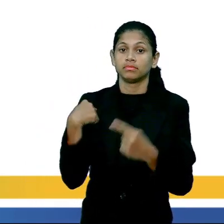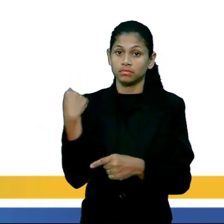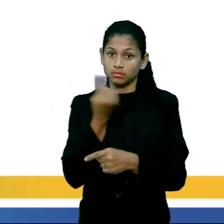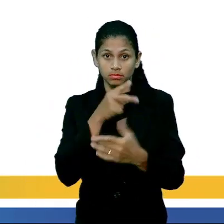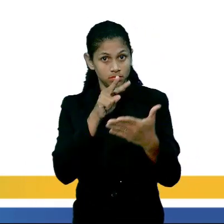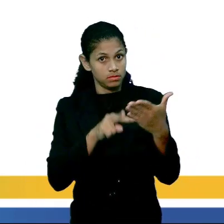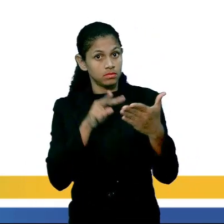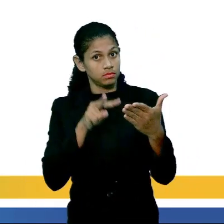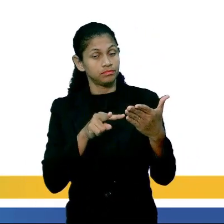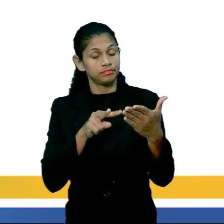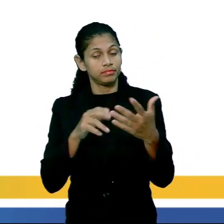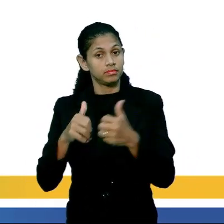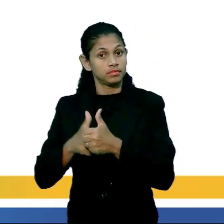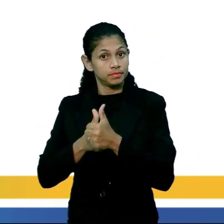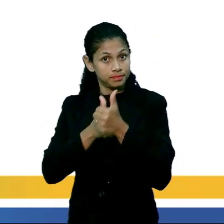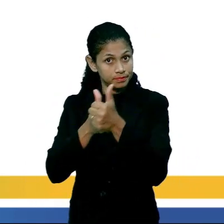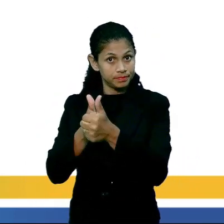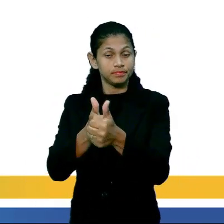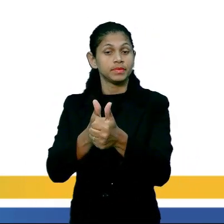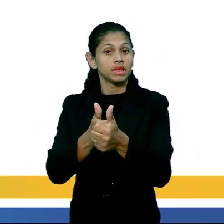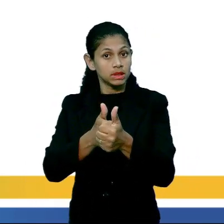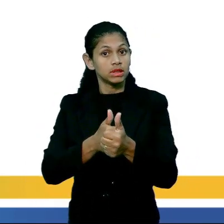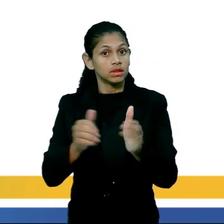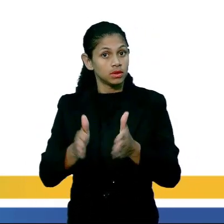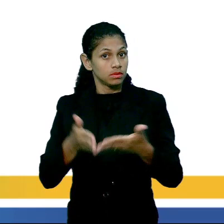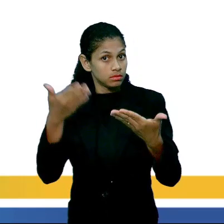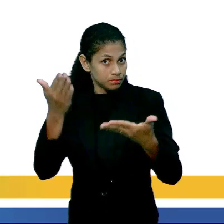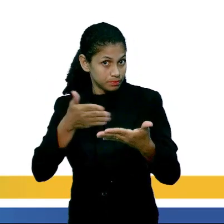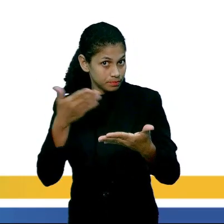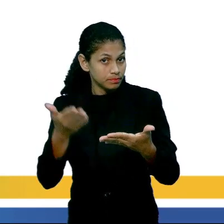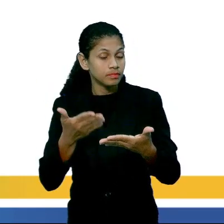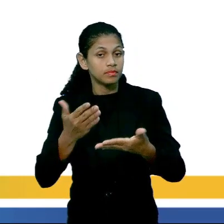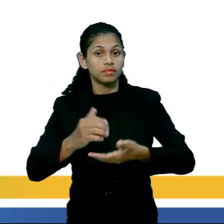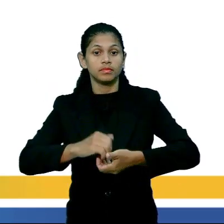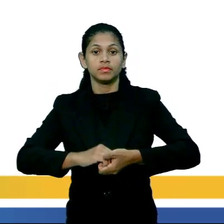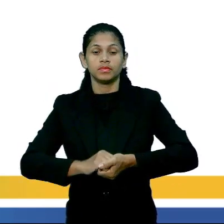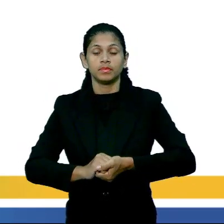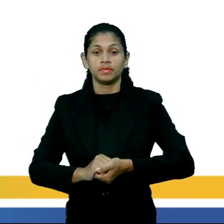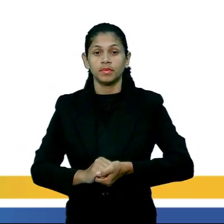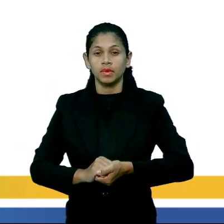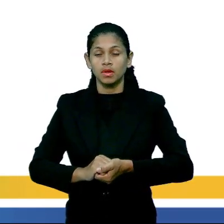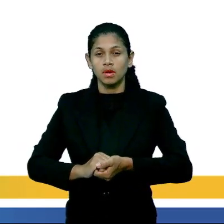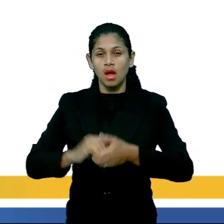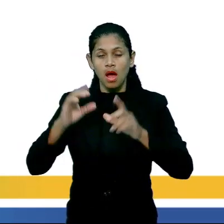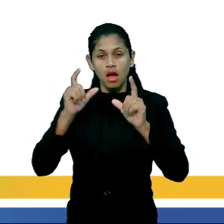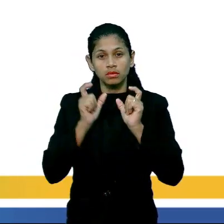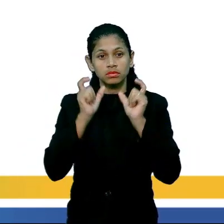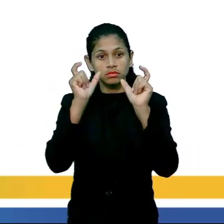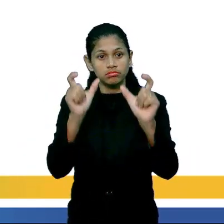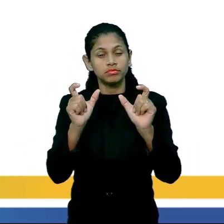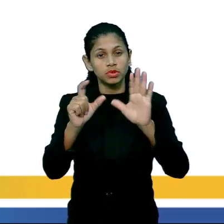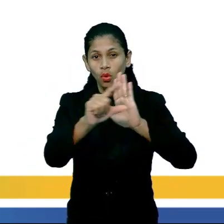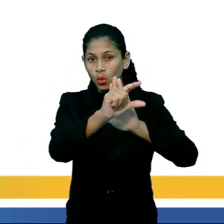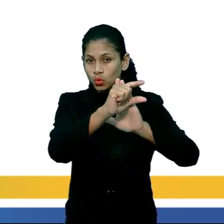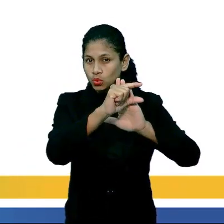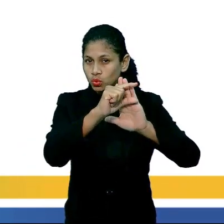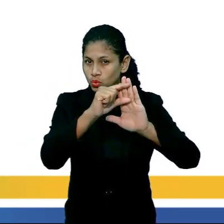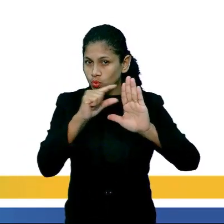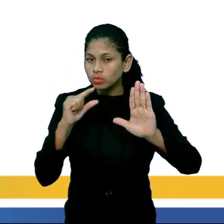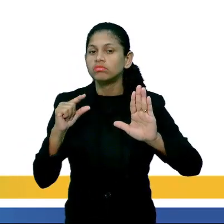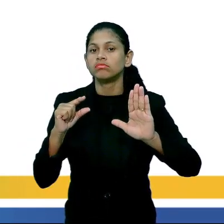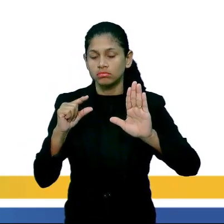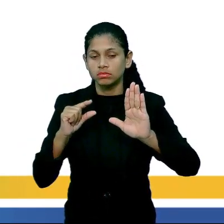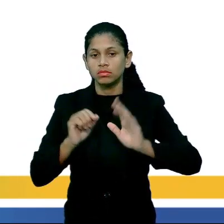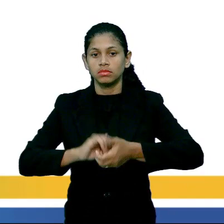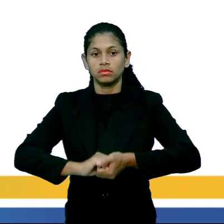dele, ok? Então, você vai prestar atenção principalmente no título do texto. In the US, Brazilian